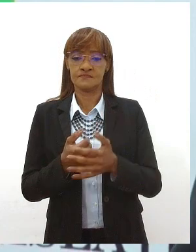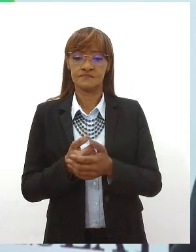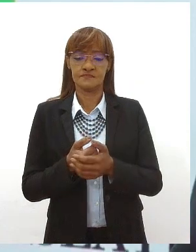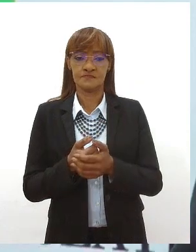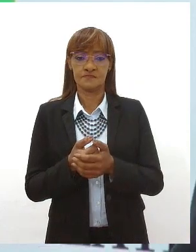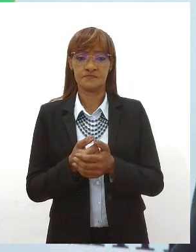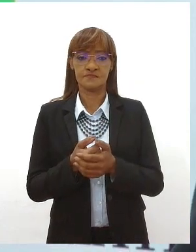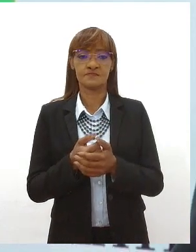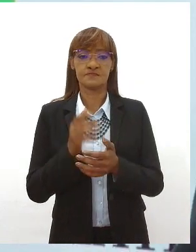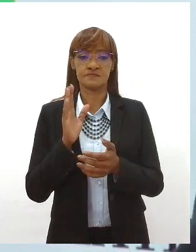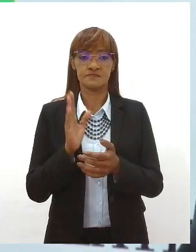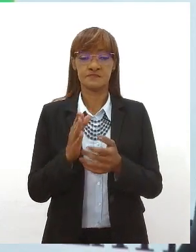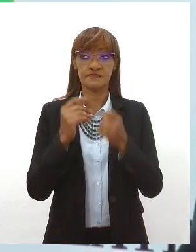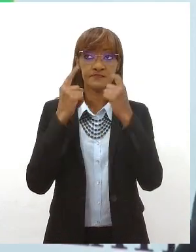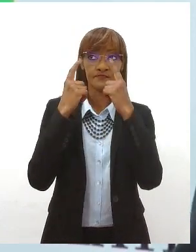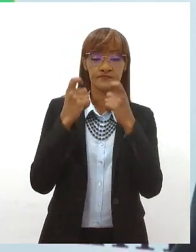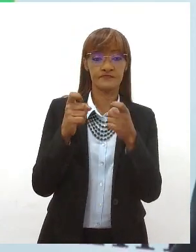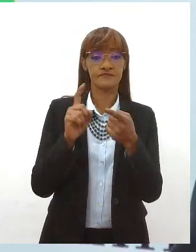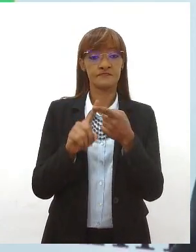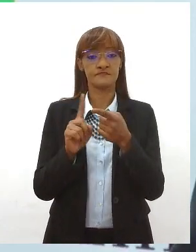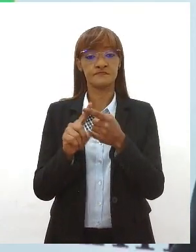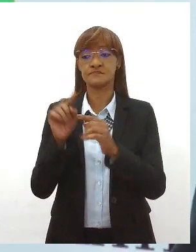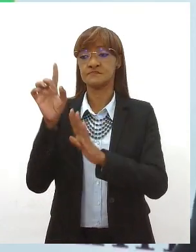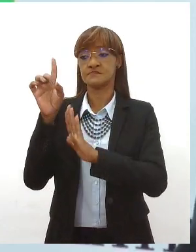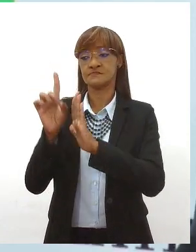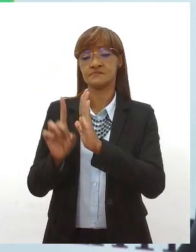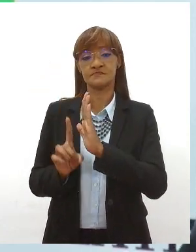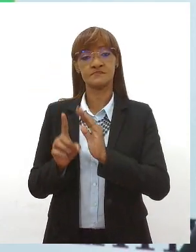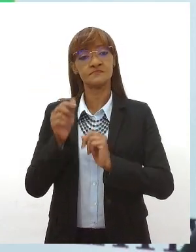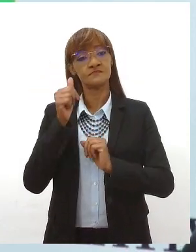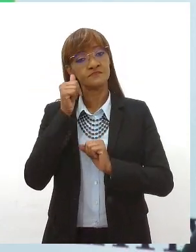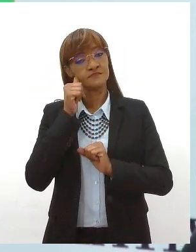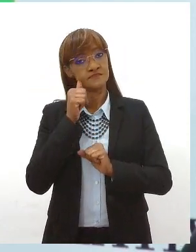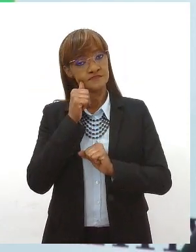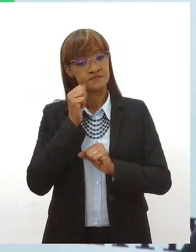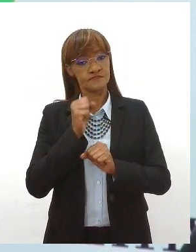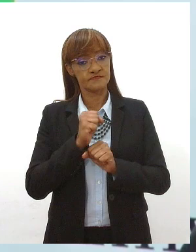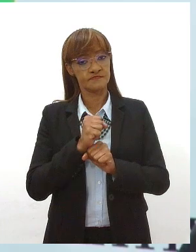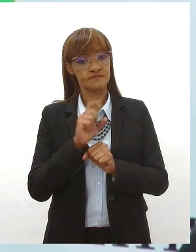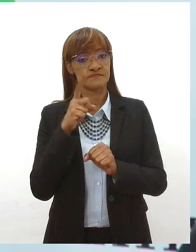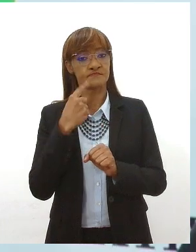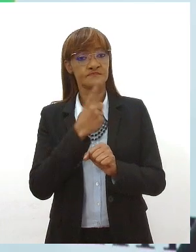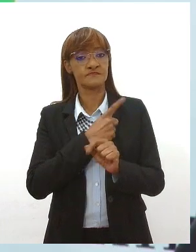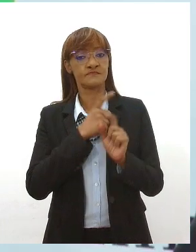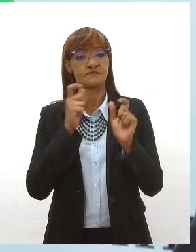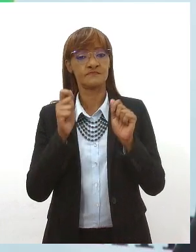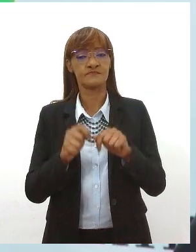para os direitos das mulheres como um todo. Para que a gente trate os direitos das mulheres não só...